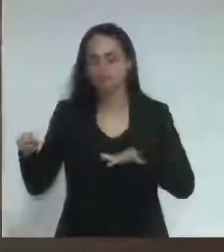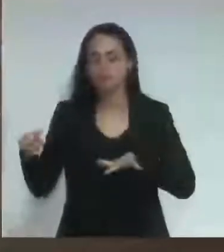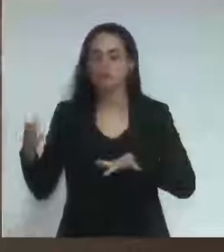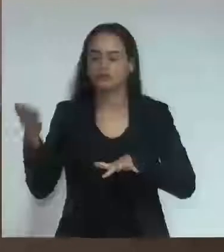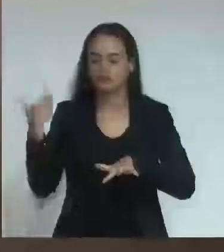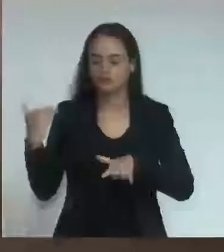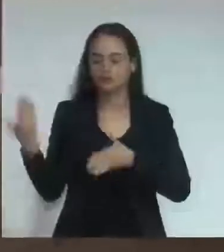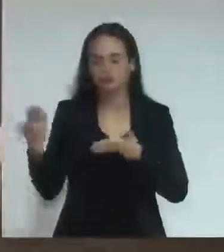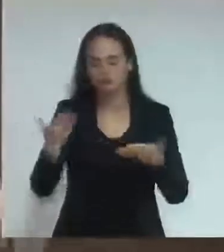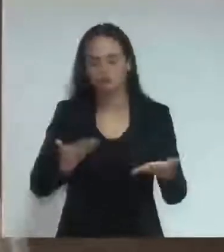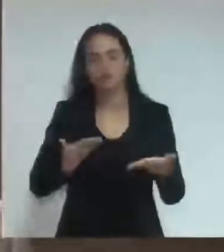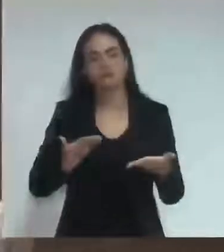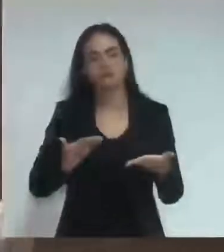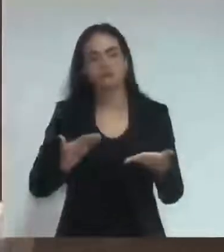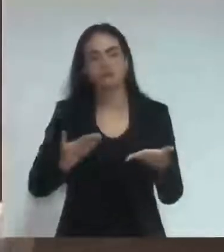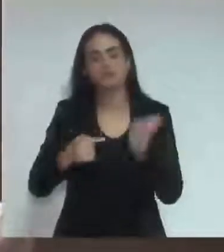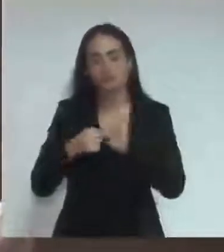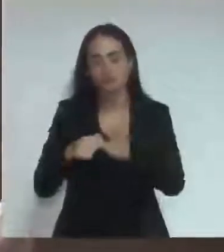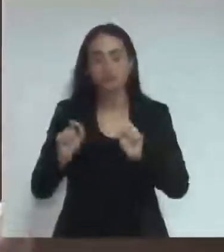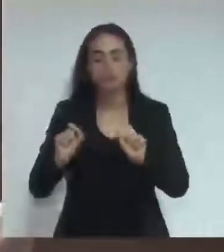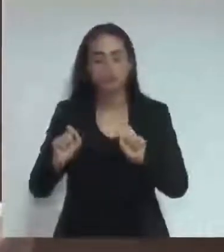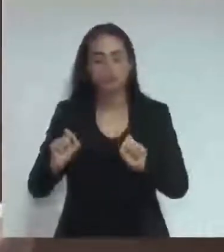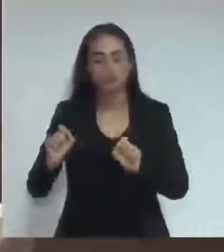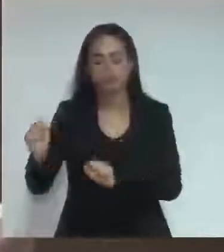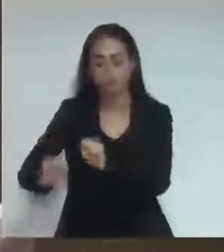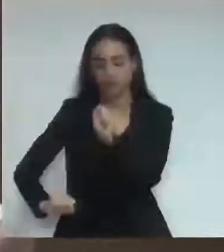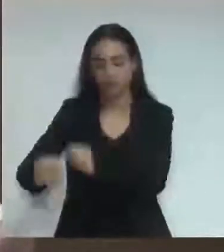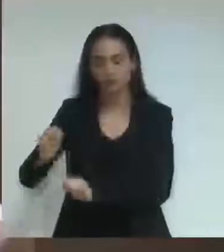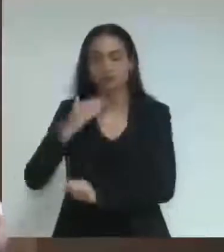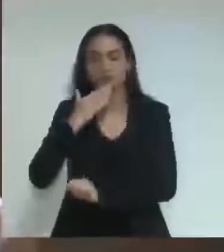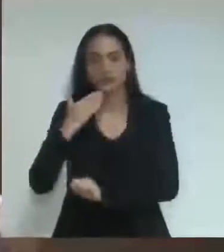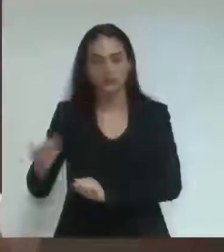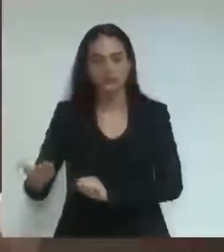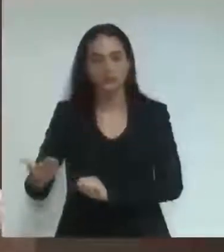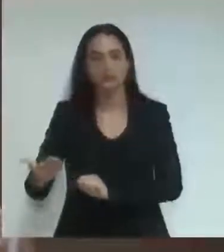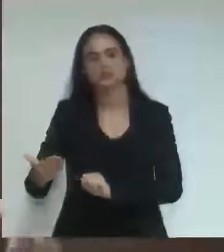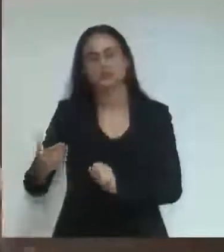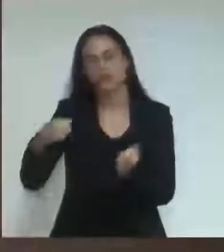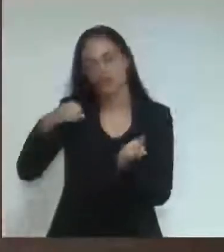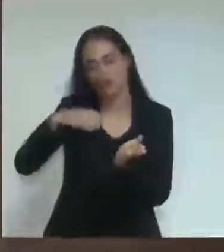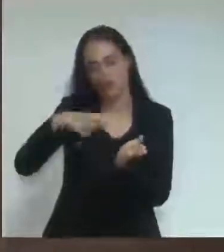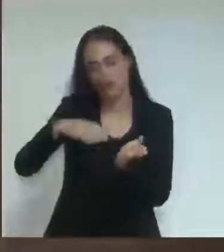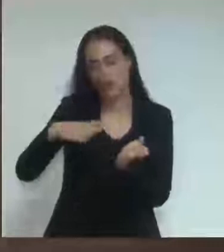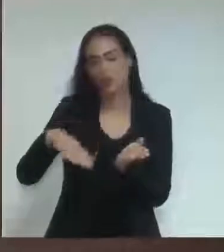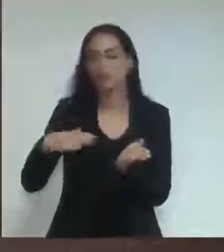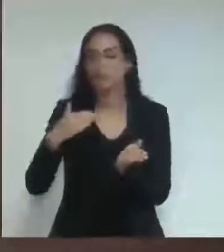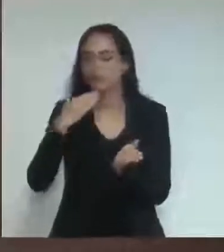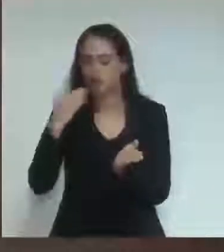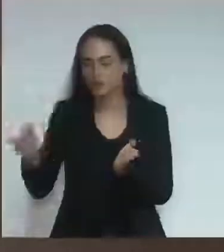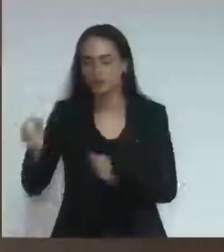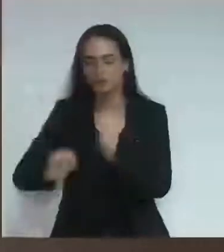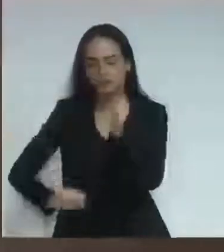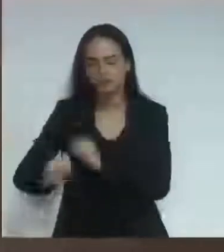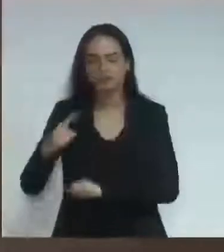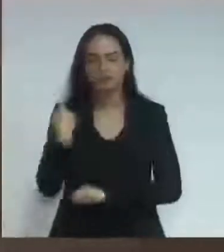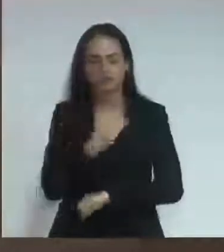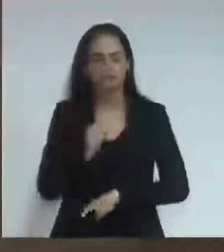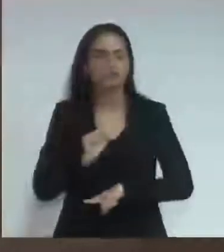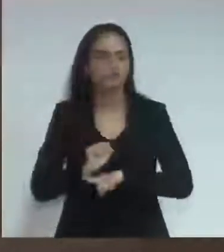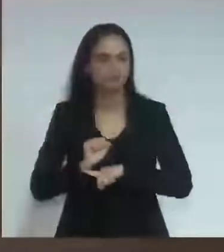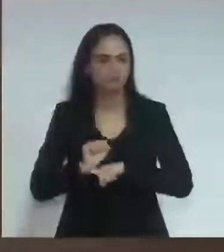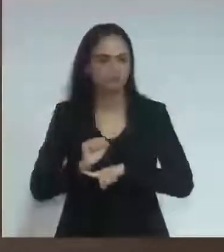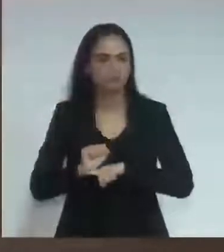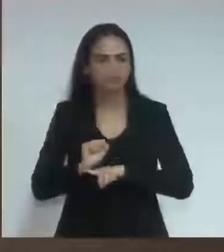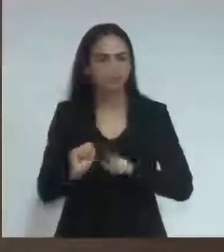dizendo que foi solicitado à empresa, e nos mandaram cópia do ofício solicitando à empresa, essas informações todas, estava aguardando chegar, então a gente